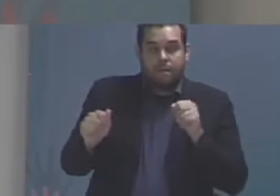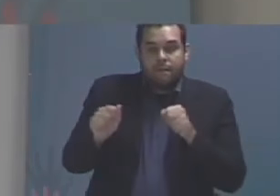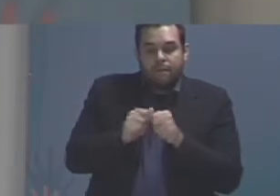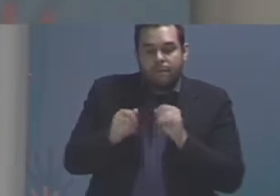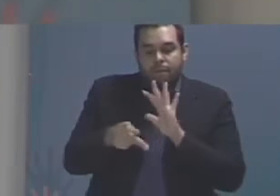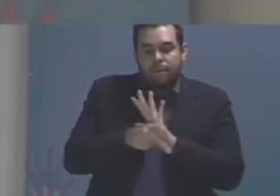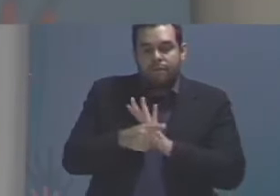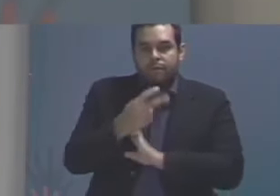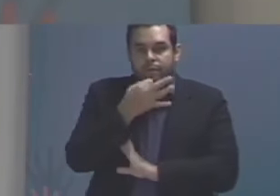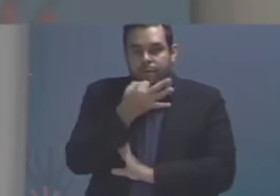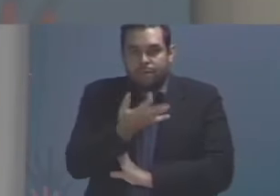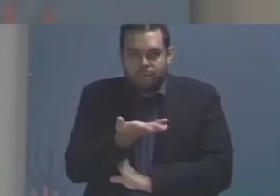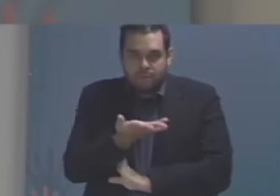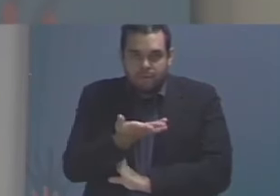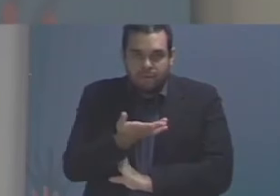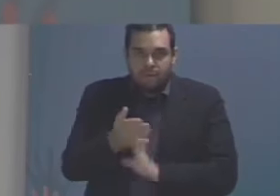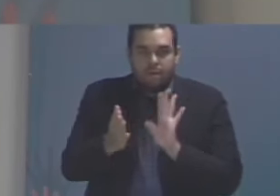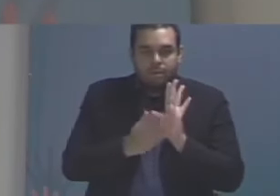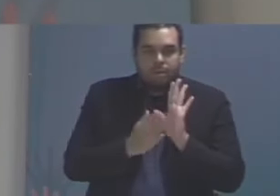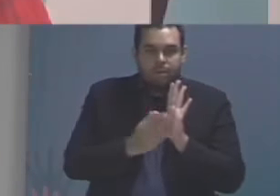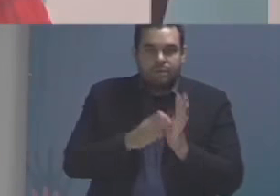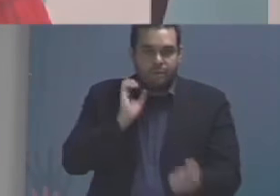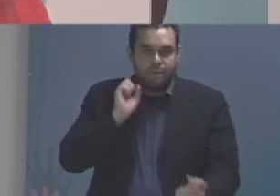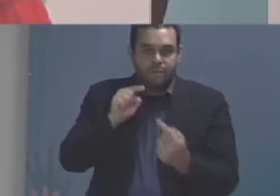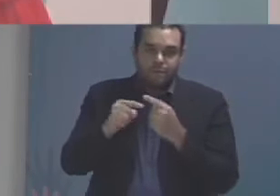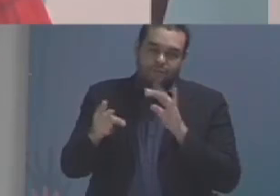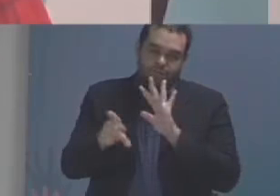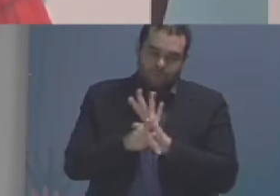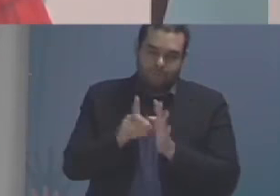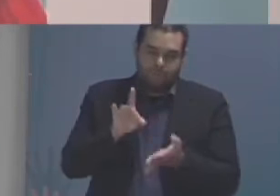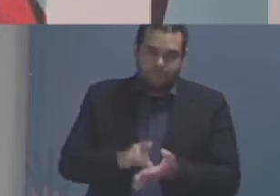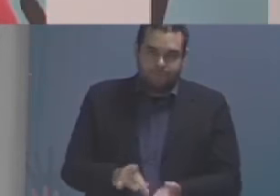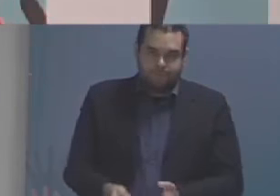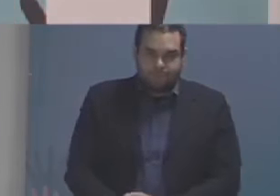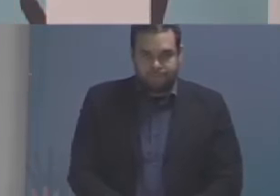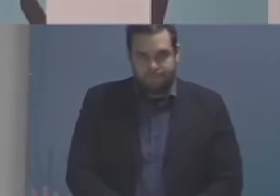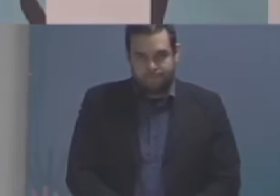mesmos. Deixa eu te explicar, isso é proposital. Eles afastam de propósito.